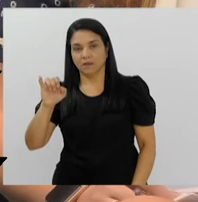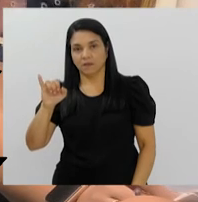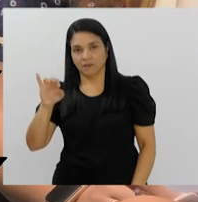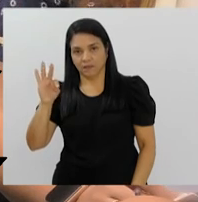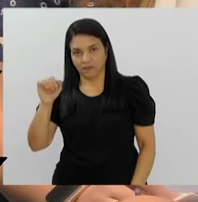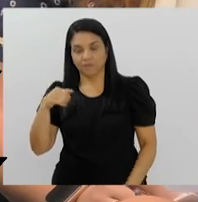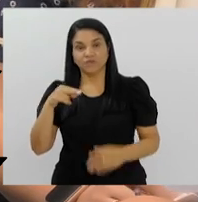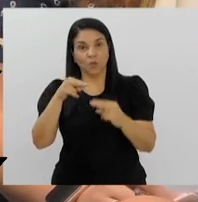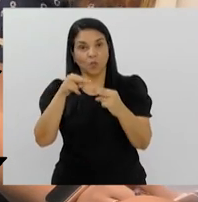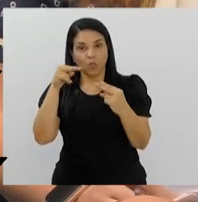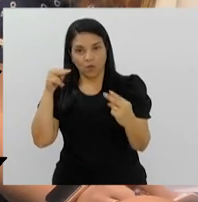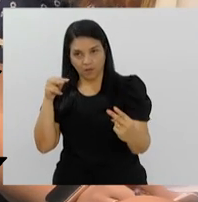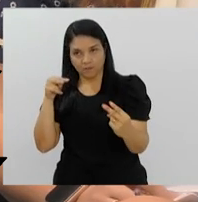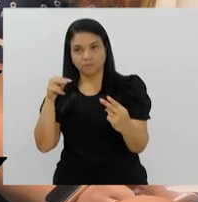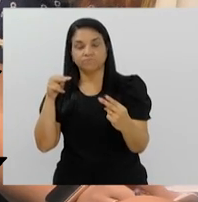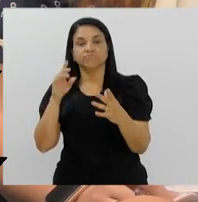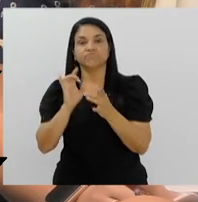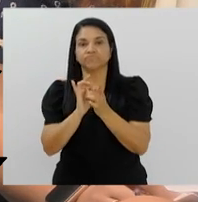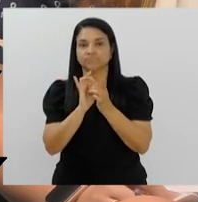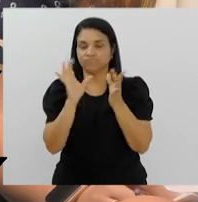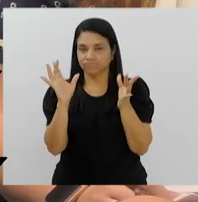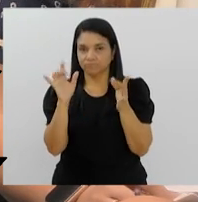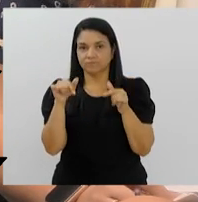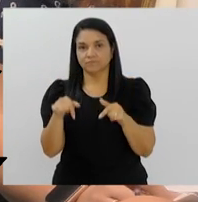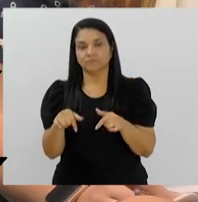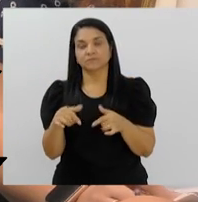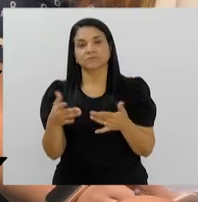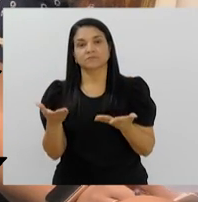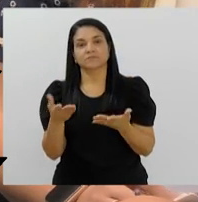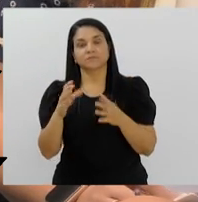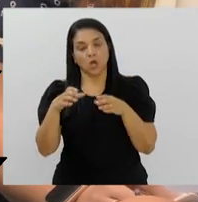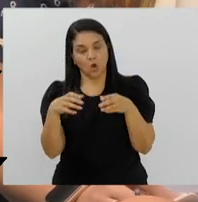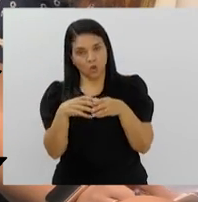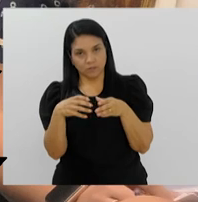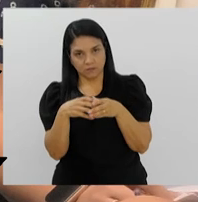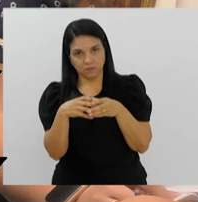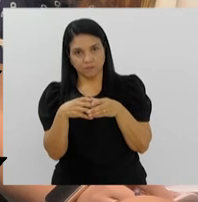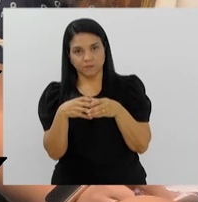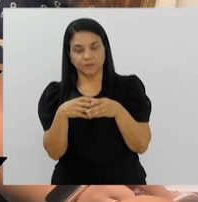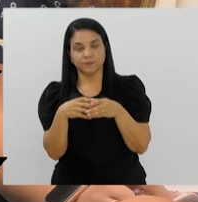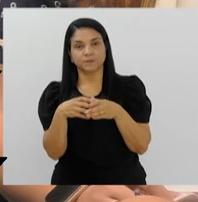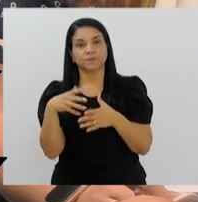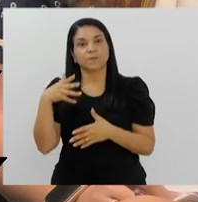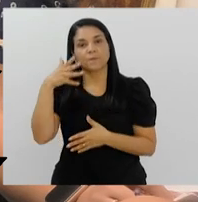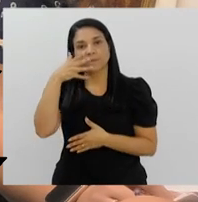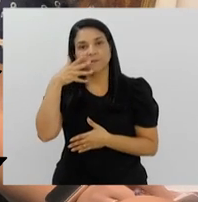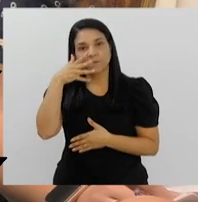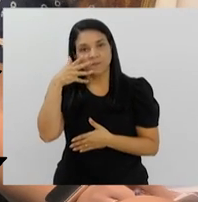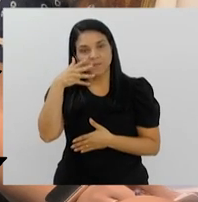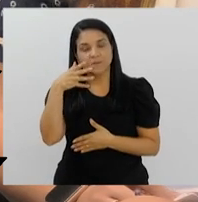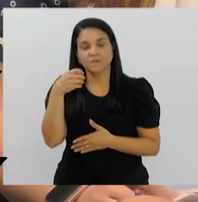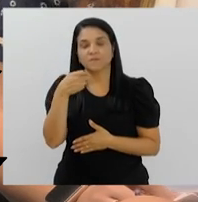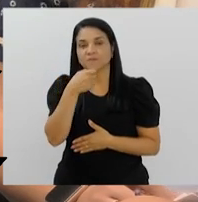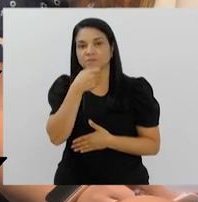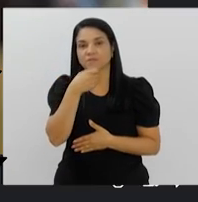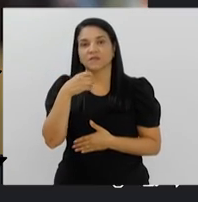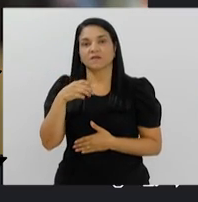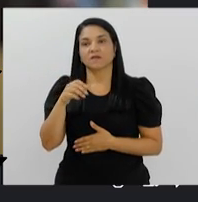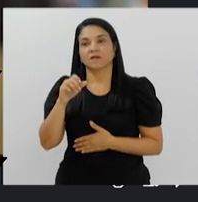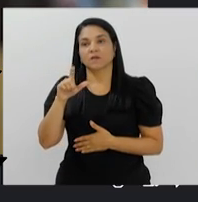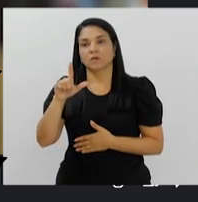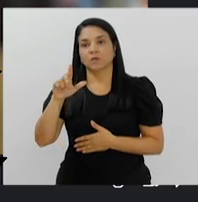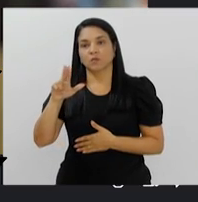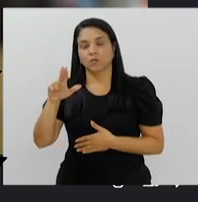uma oitiva remota também autorizada por este por esta comissão então com a palavra o Senor Lucas Andreta do